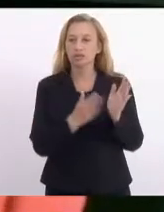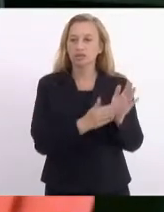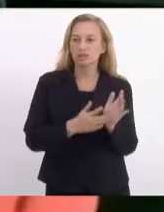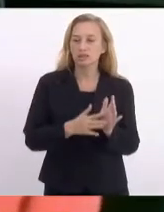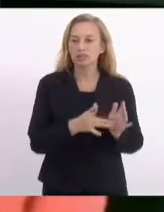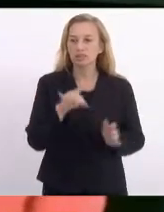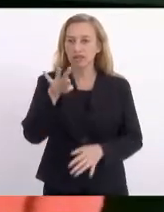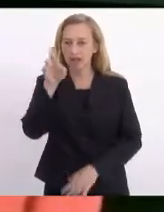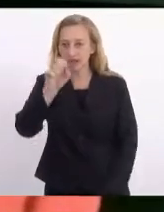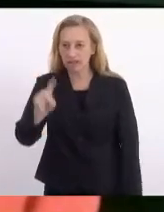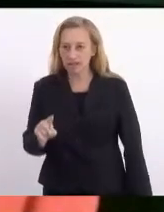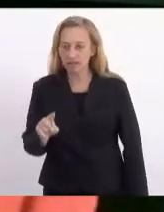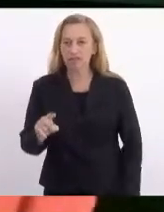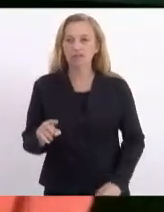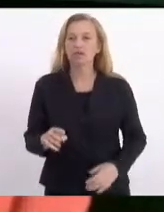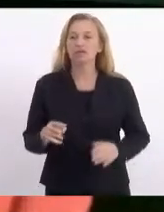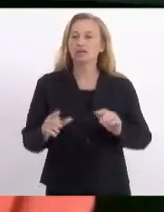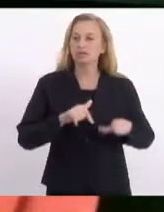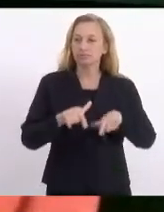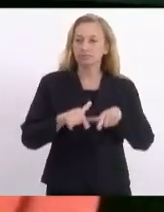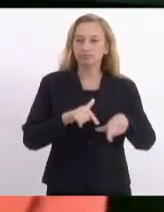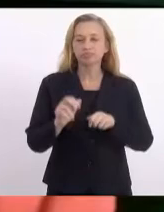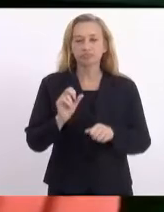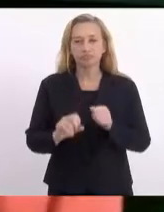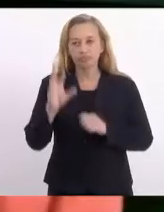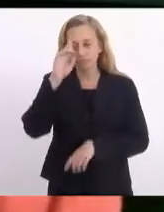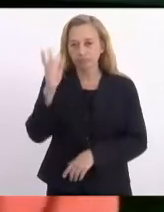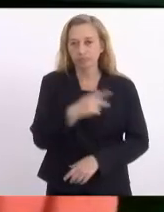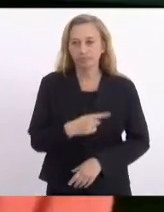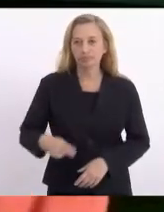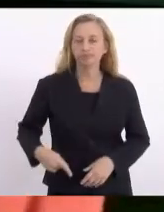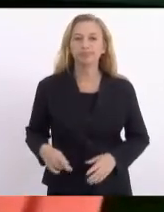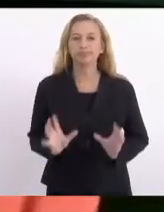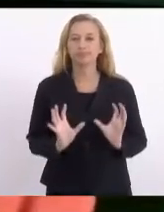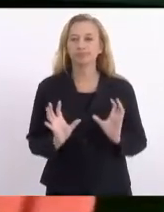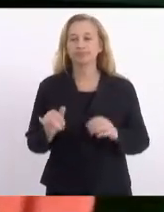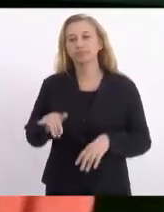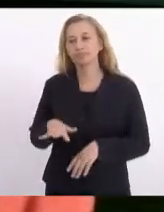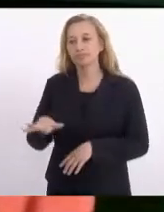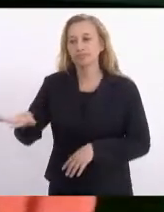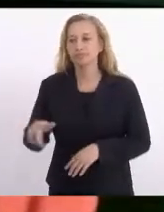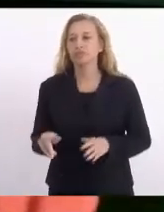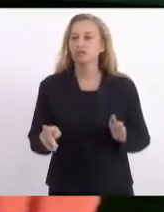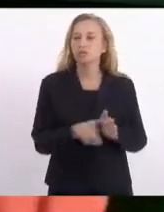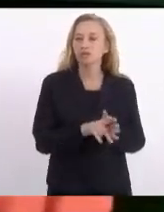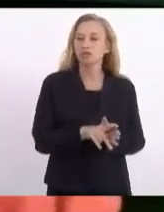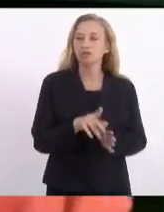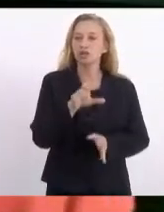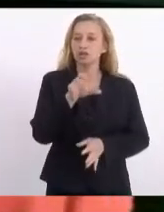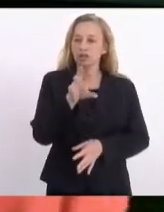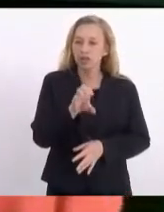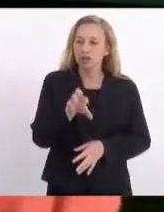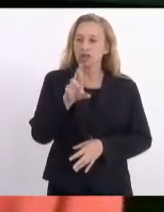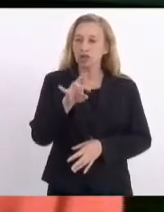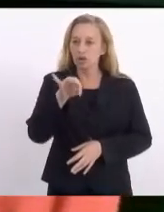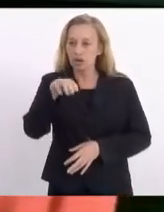raiz. Pelos serviços prestados, senhora presidente, à comunidade, o projeto Criolice recebeu,